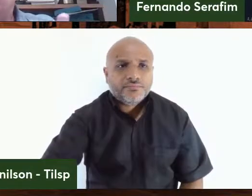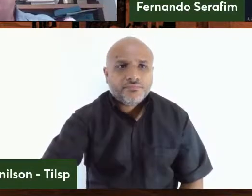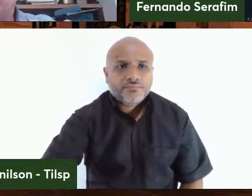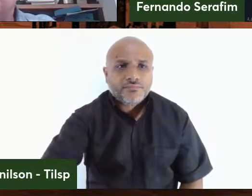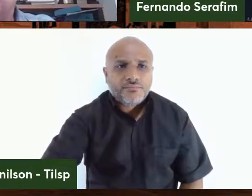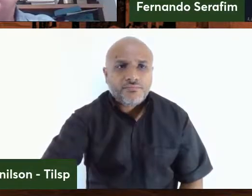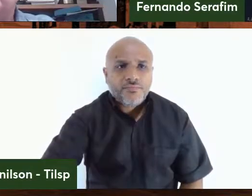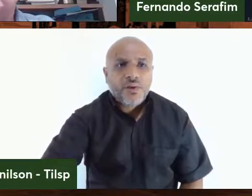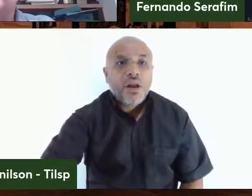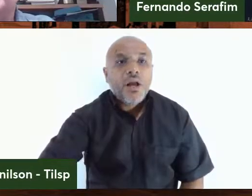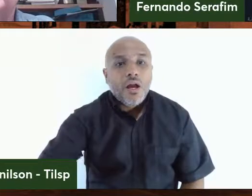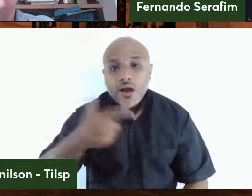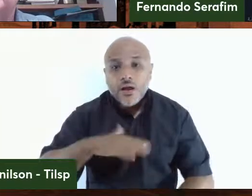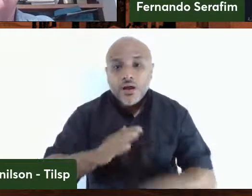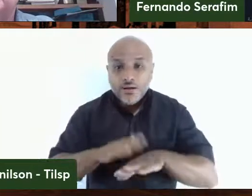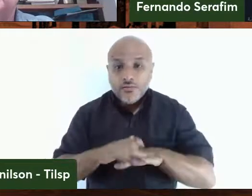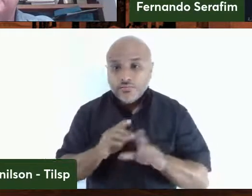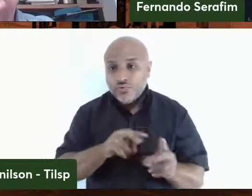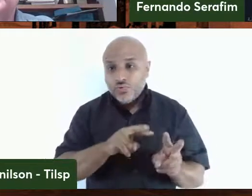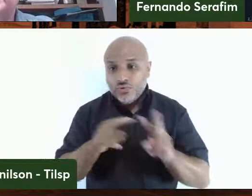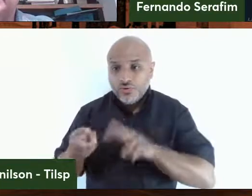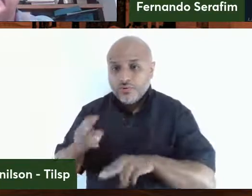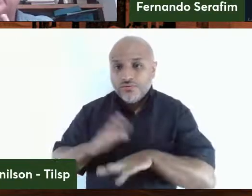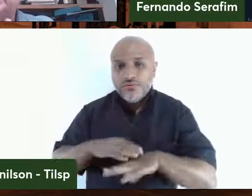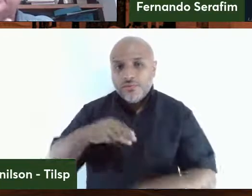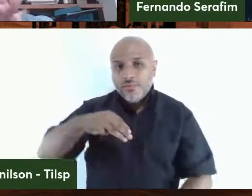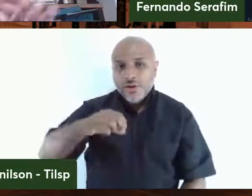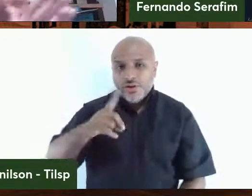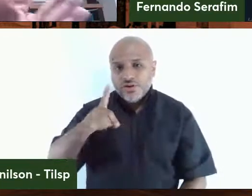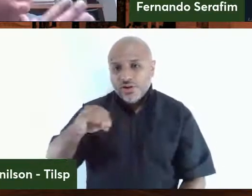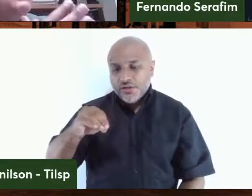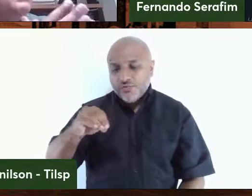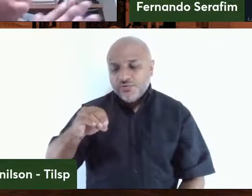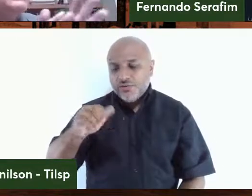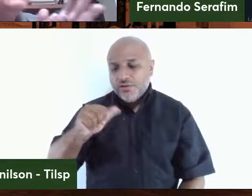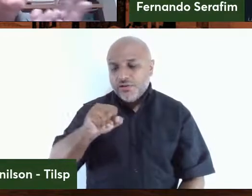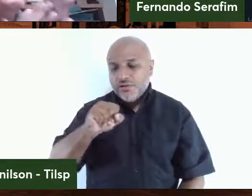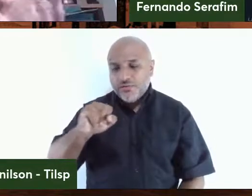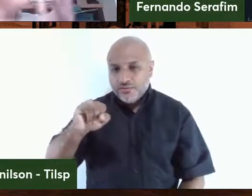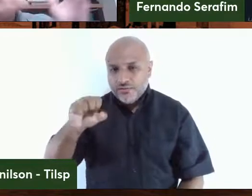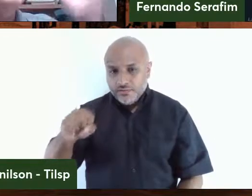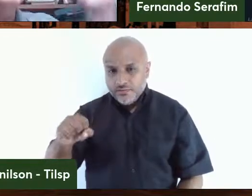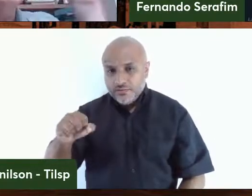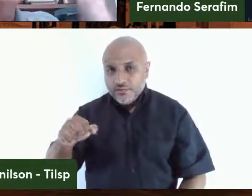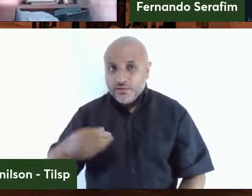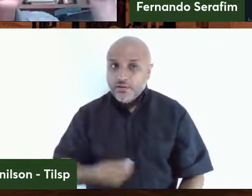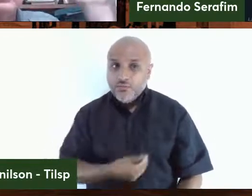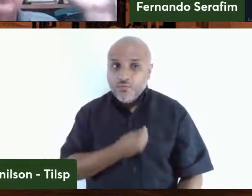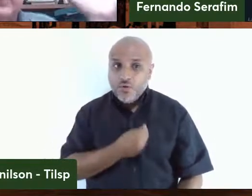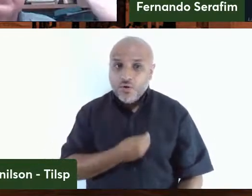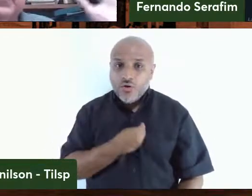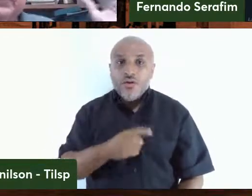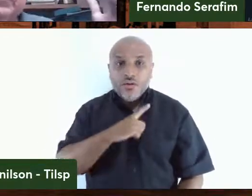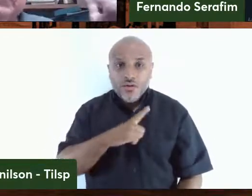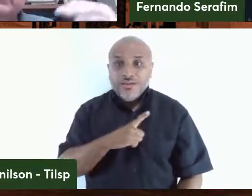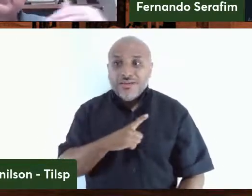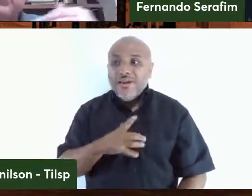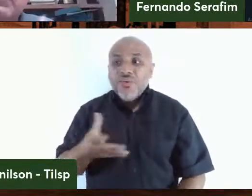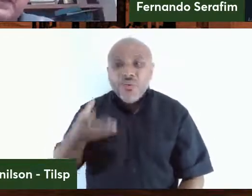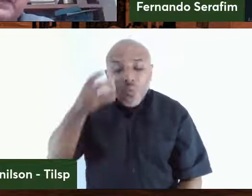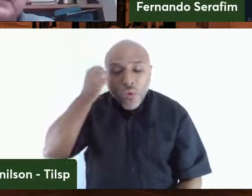o agregado do Machado de Assis, os personagens agregados, que moram, que têm um teto, um